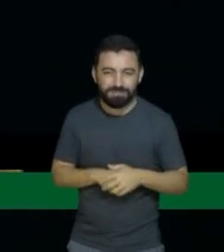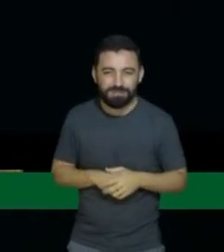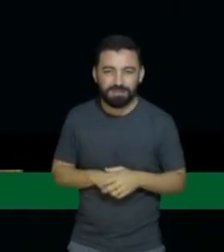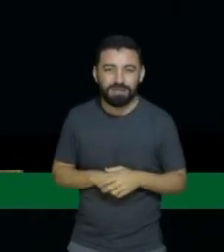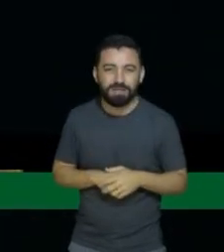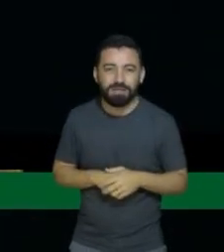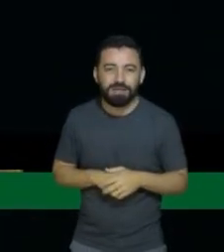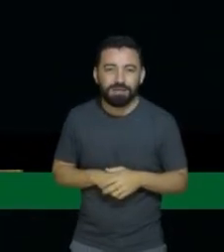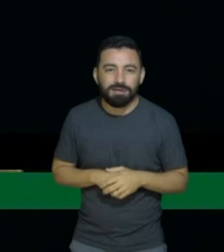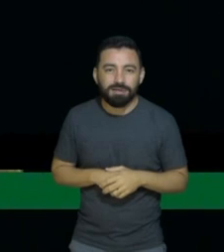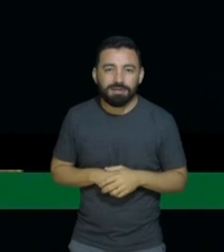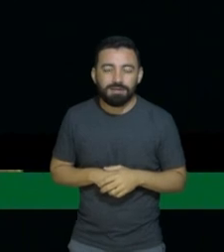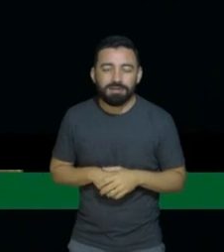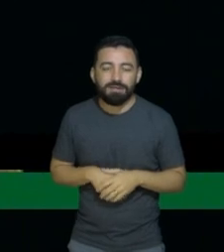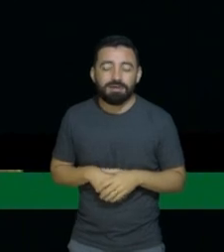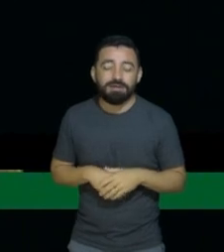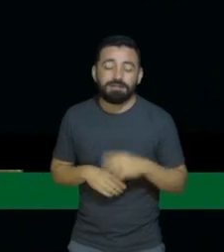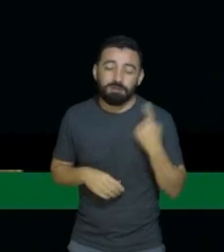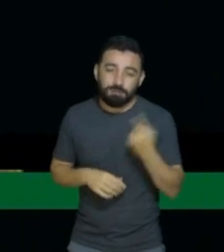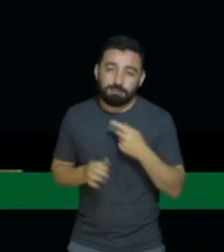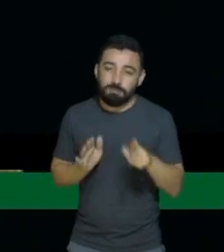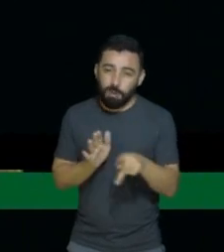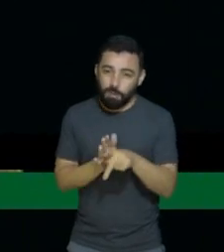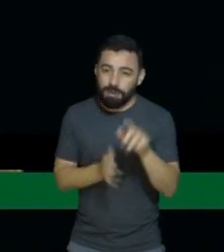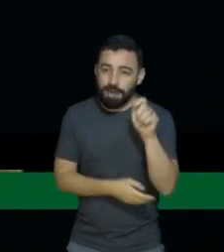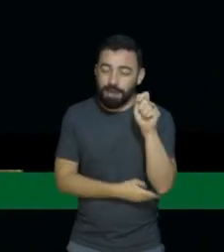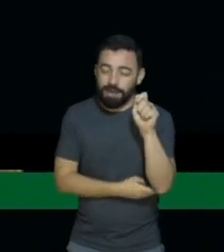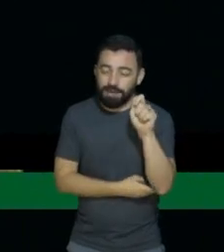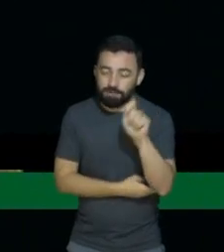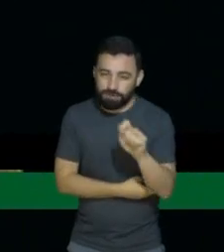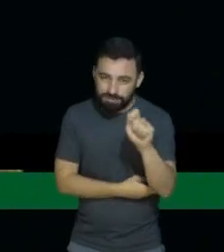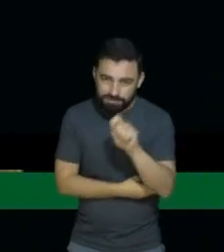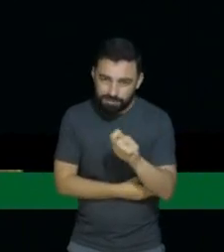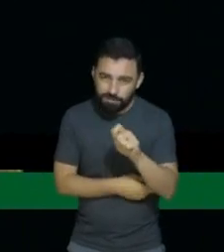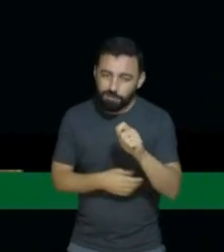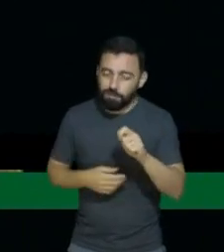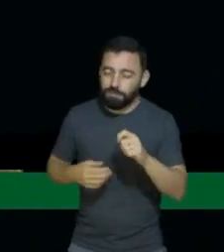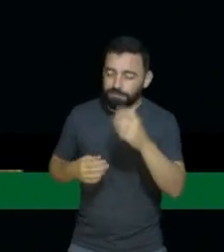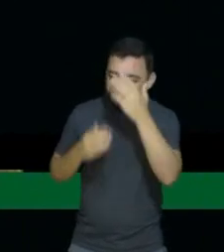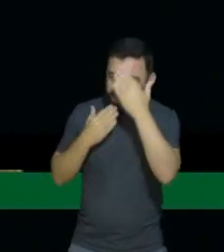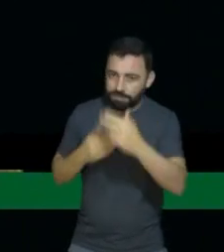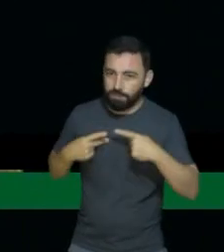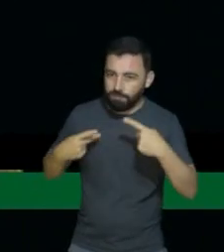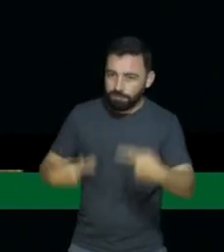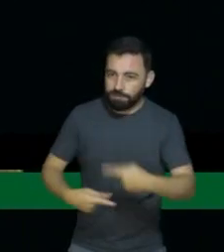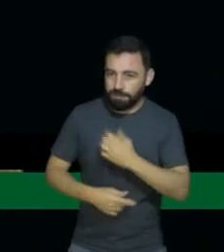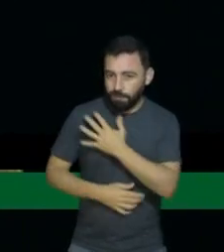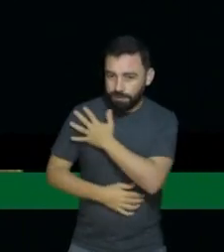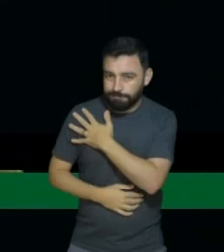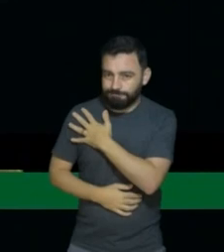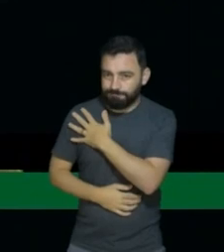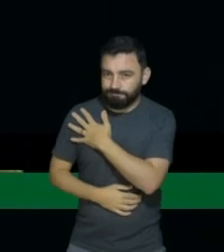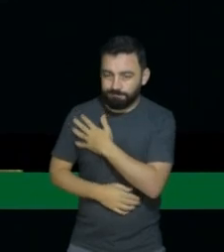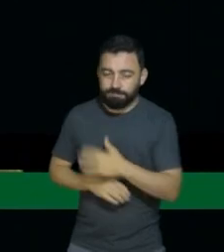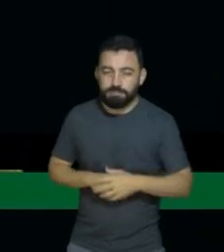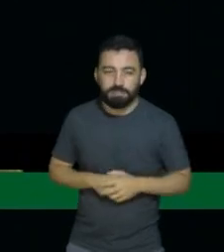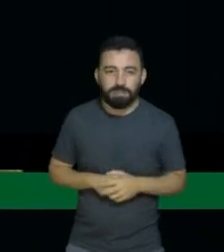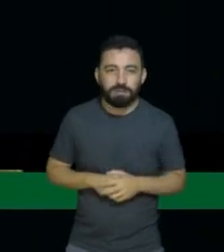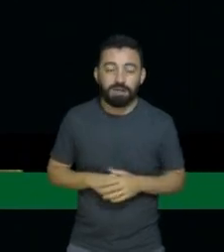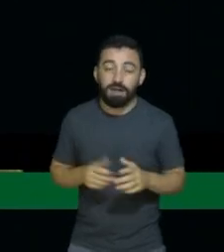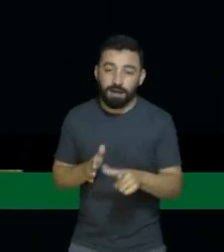Associação e Desde já agradeço o convite do deputado Napoleão Bernardes antes de